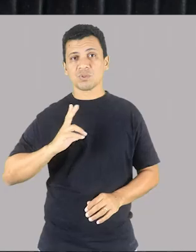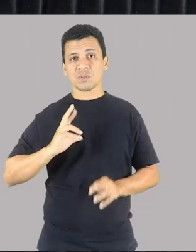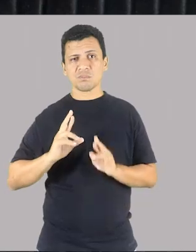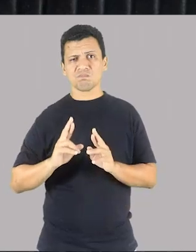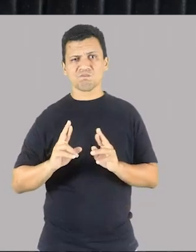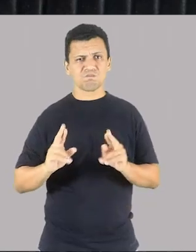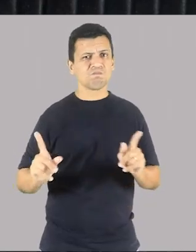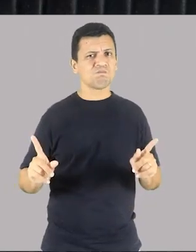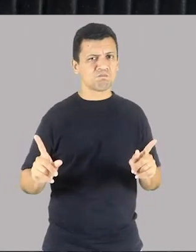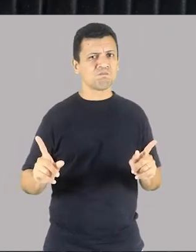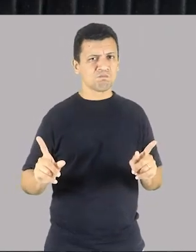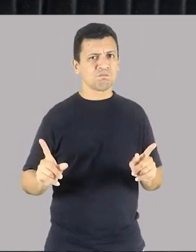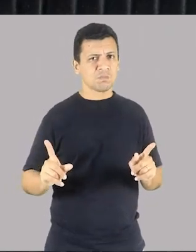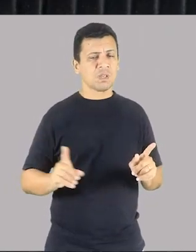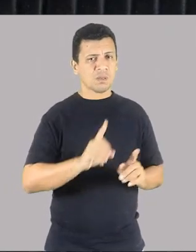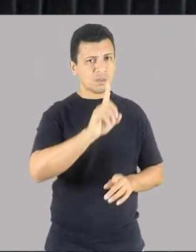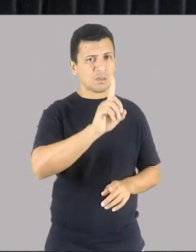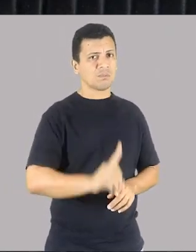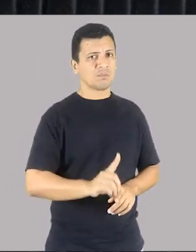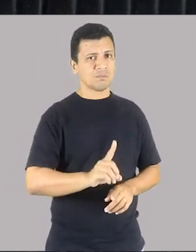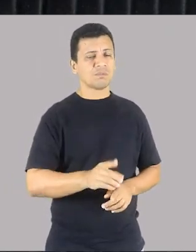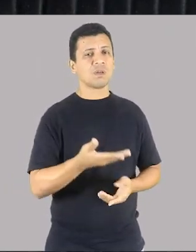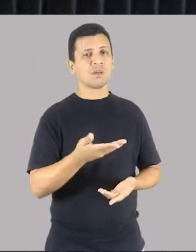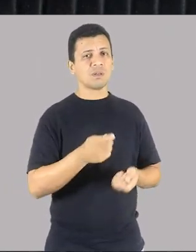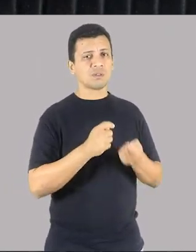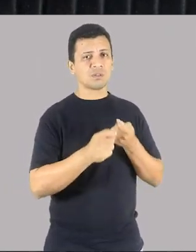ali para o particular, quando conversamos sobre